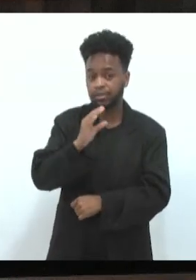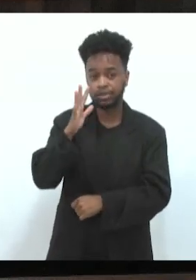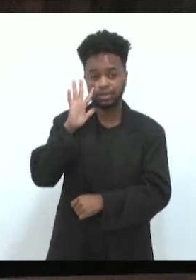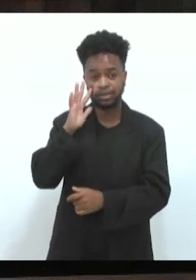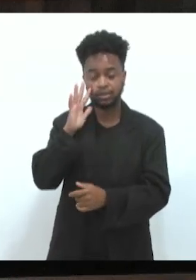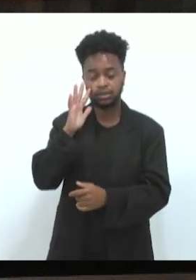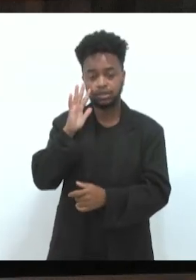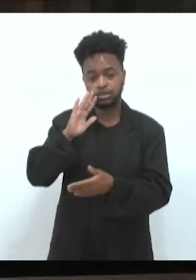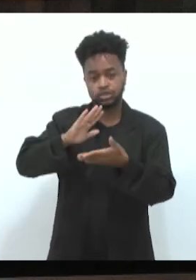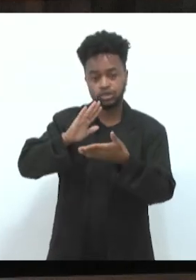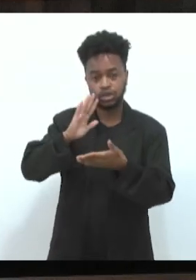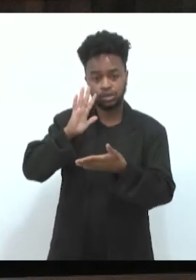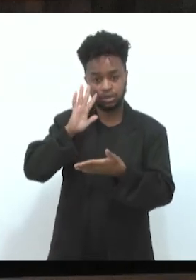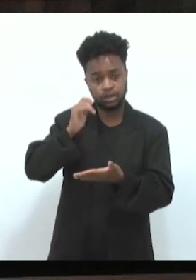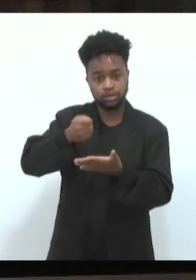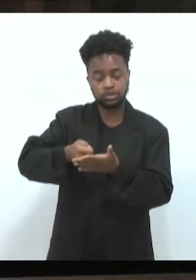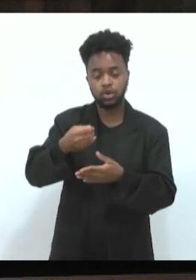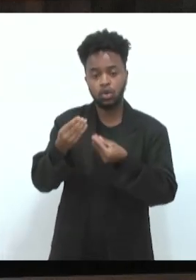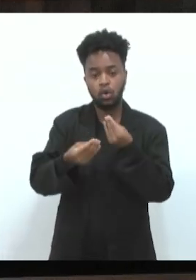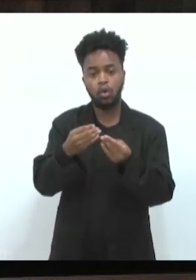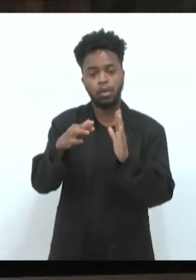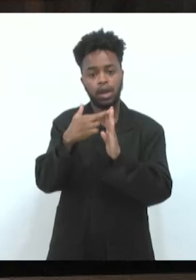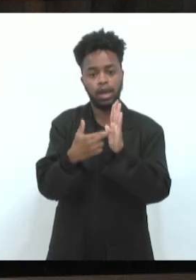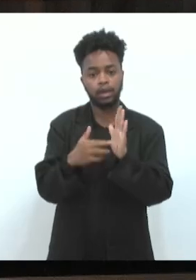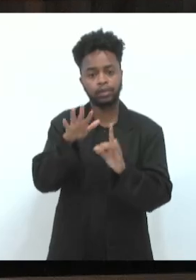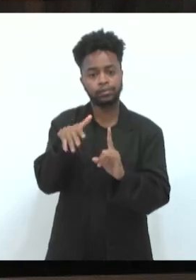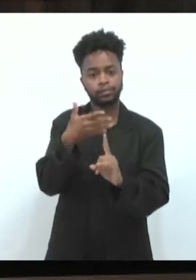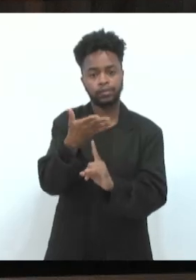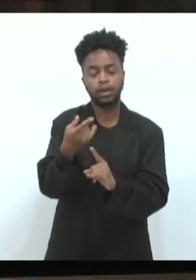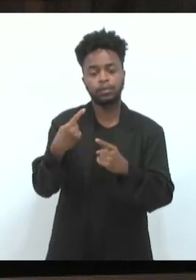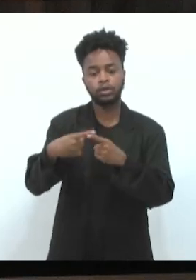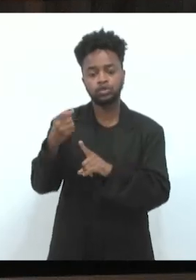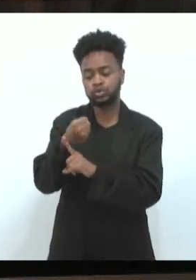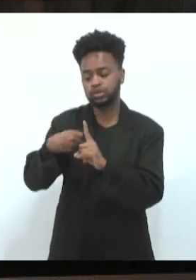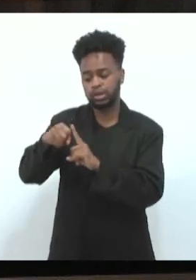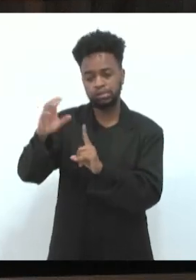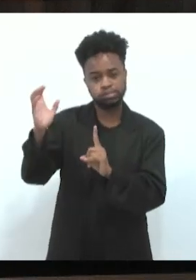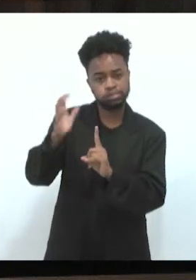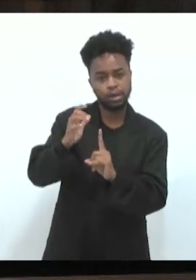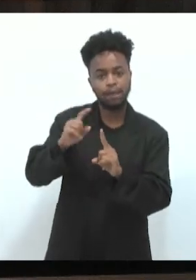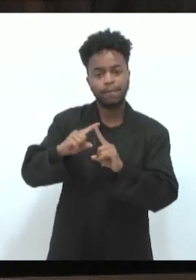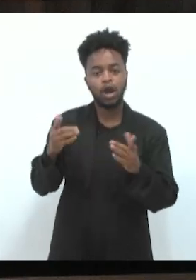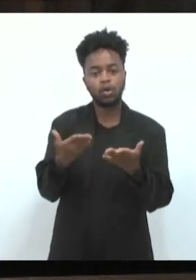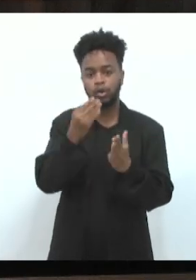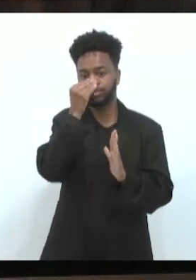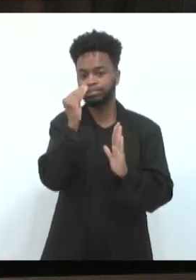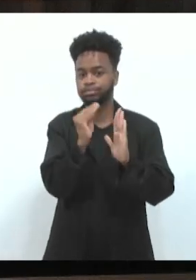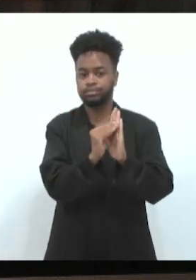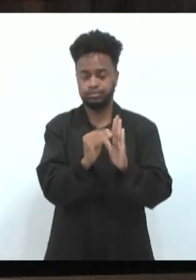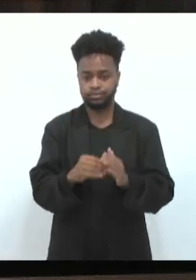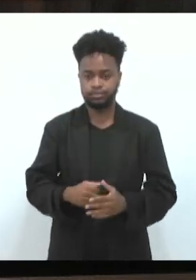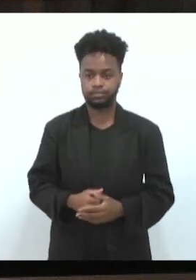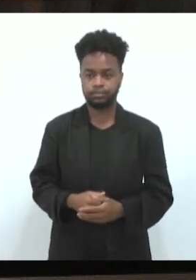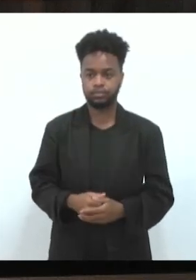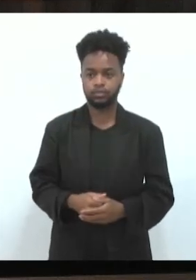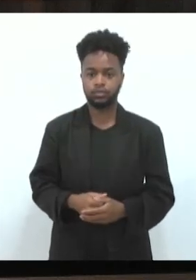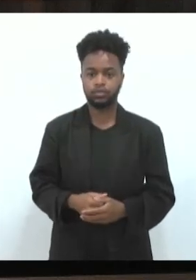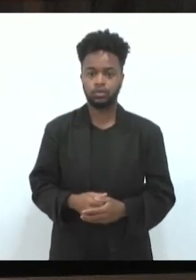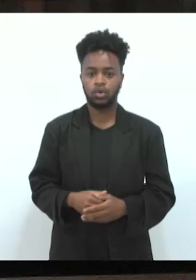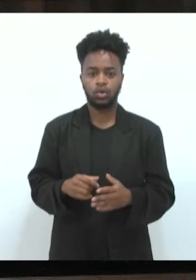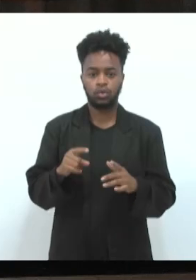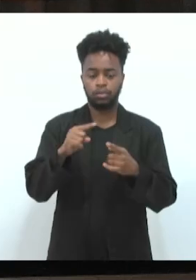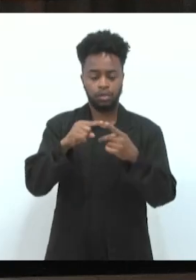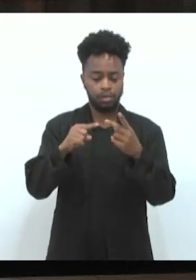Ambiental, que teve muita pressão da sociedade civil para chegar até um texto e que foi ignorado por Ingo Rames, por Rubens Bom Tempo, por